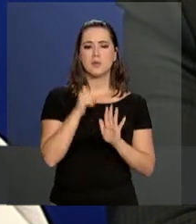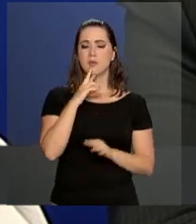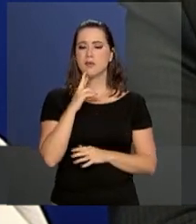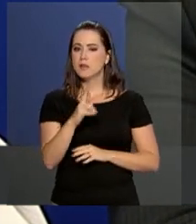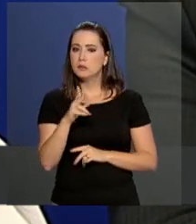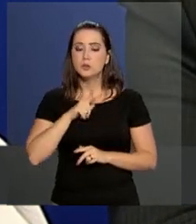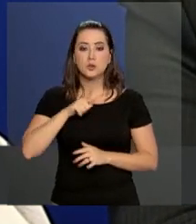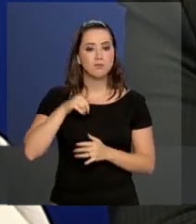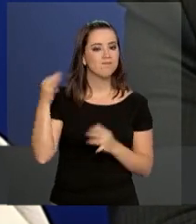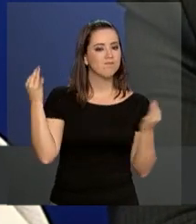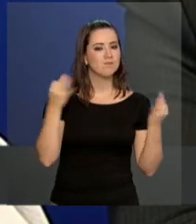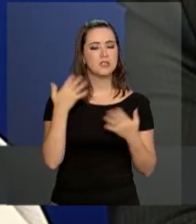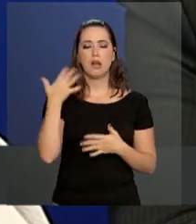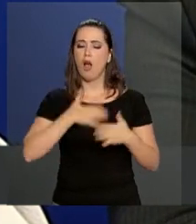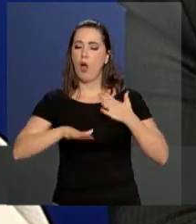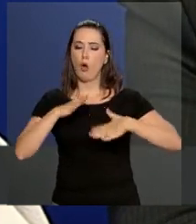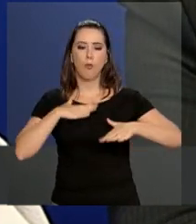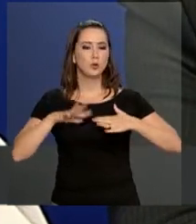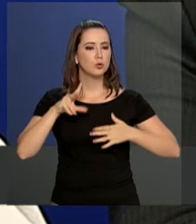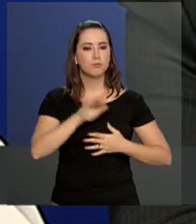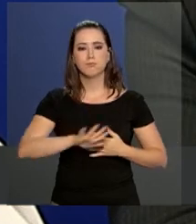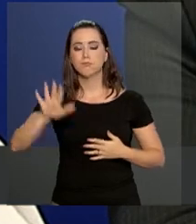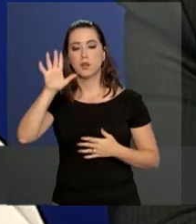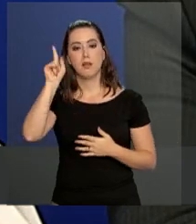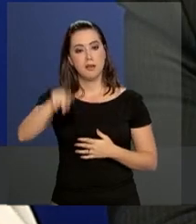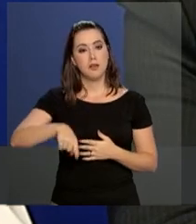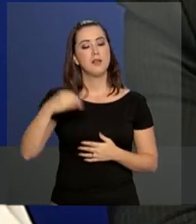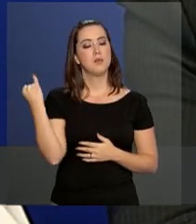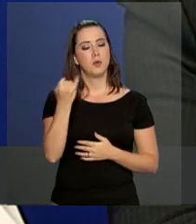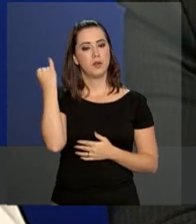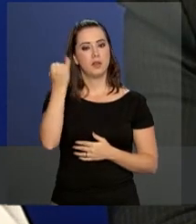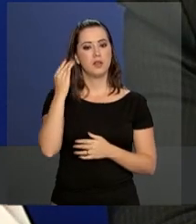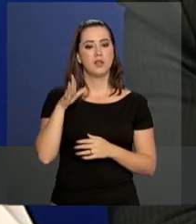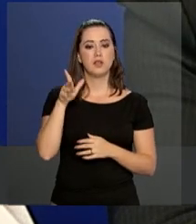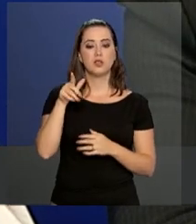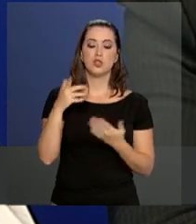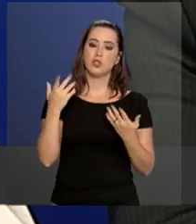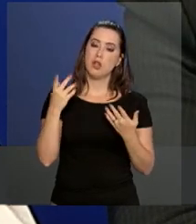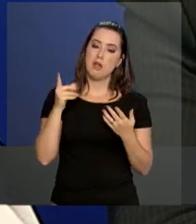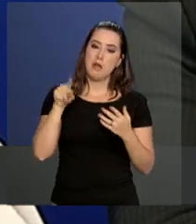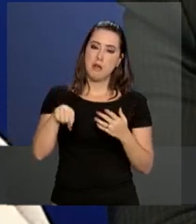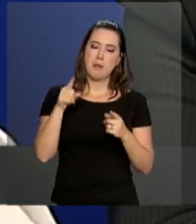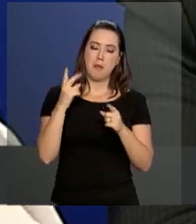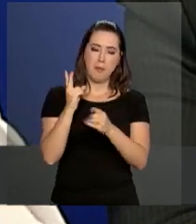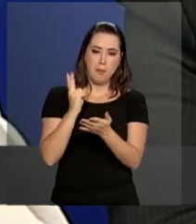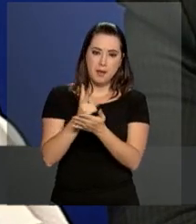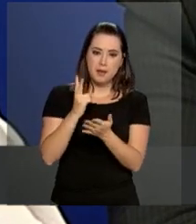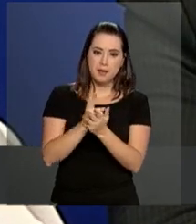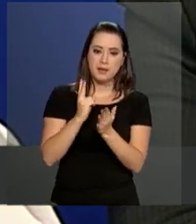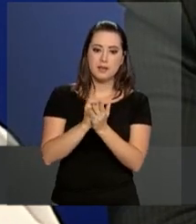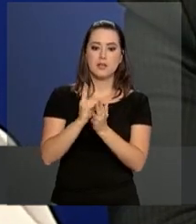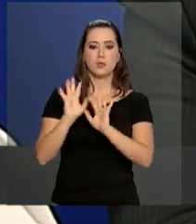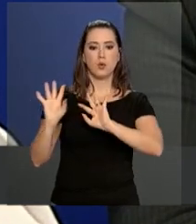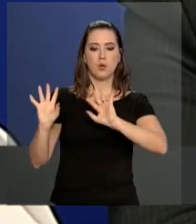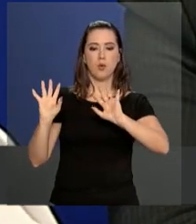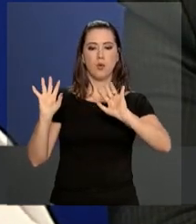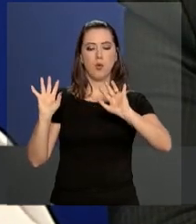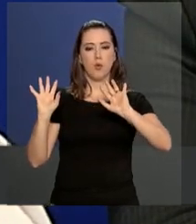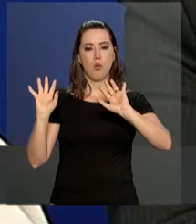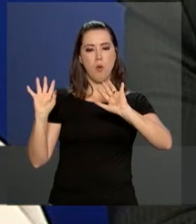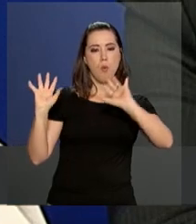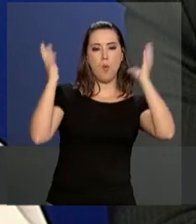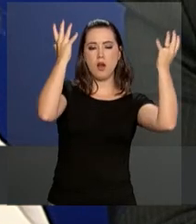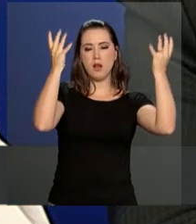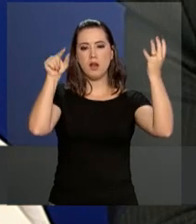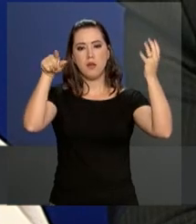de absoluta tranquilidade em que pese as forças da natureza virem nos provocando aí com enchentes